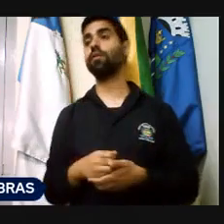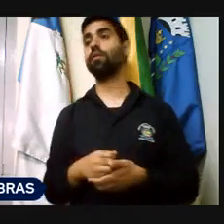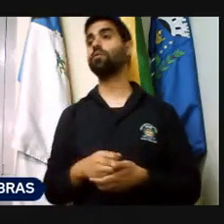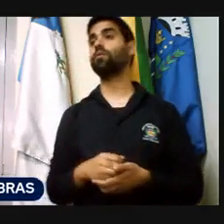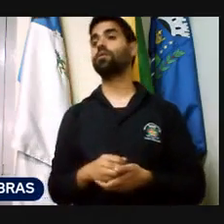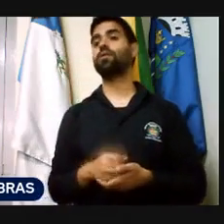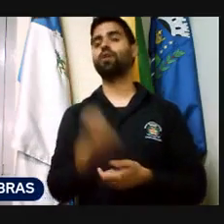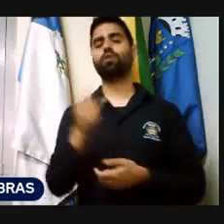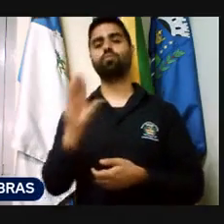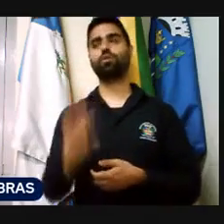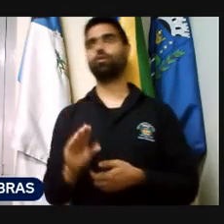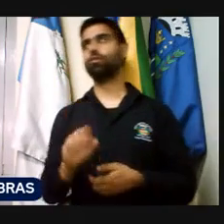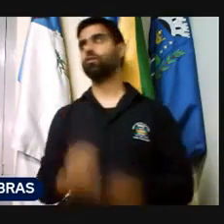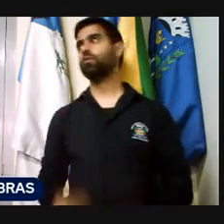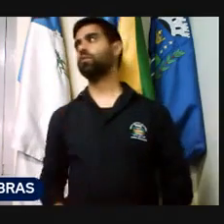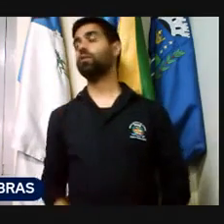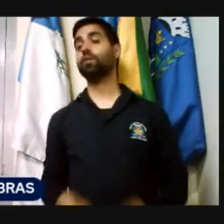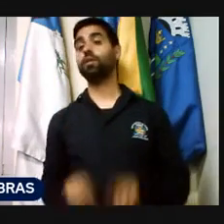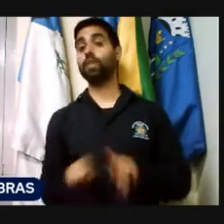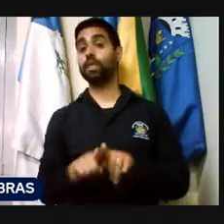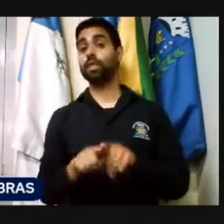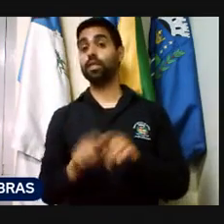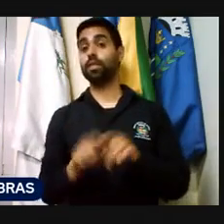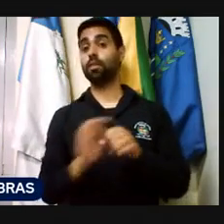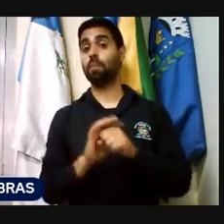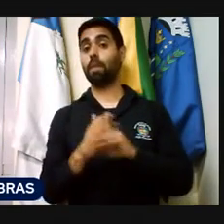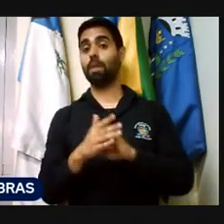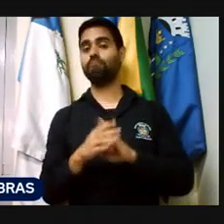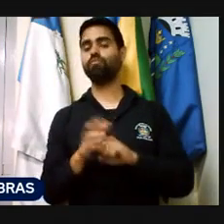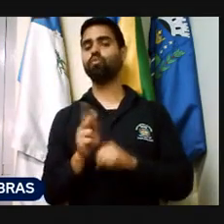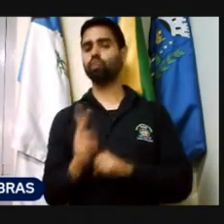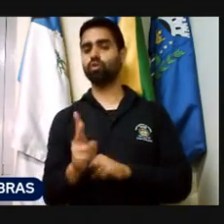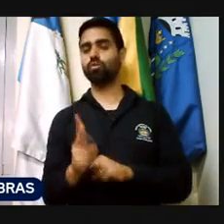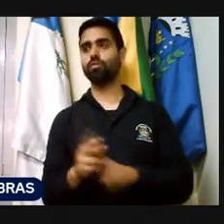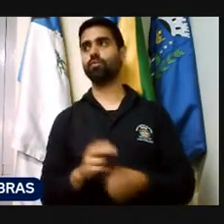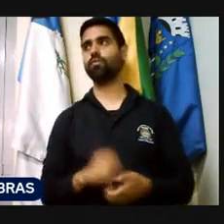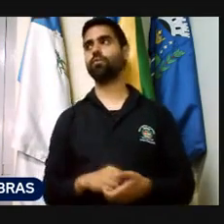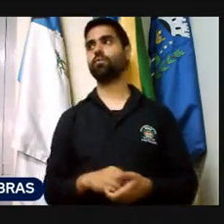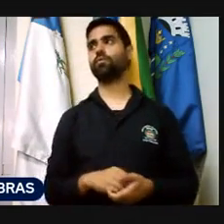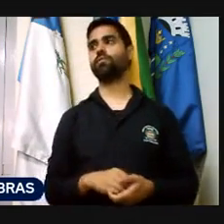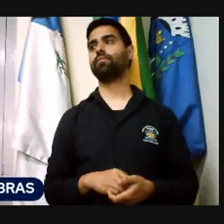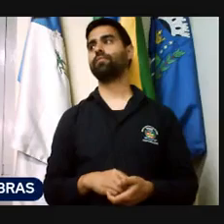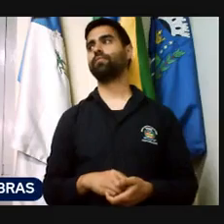com Deus, uma boa noite. E a pandemia não acabou, hein?